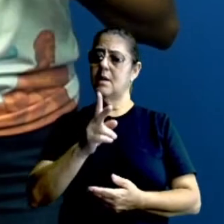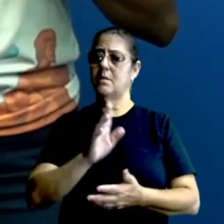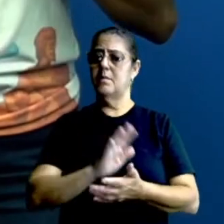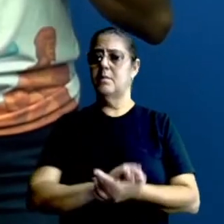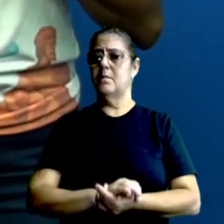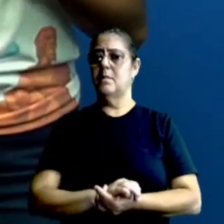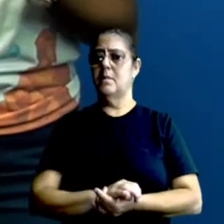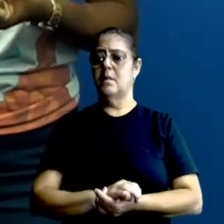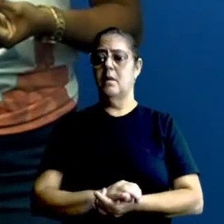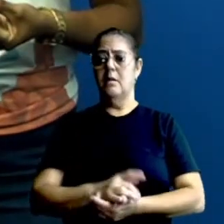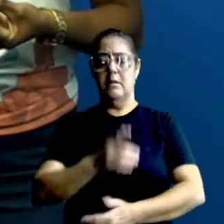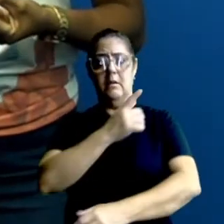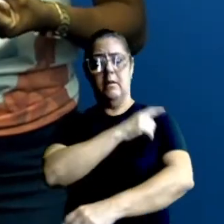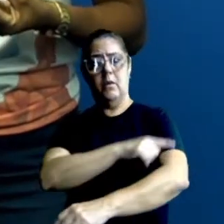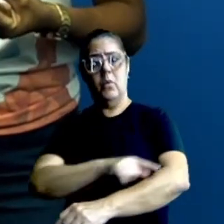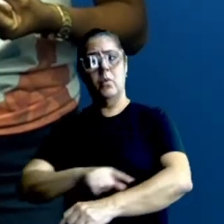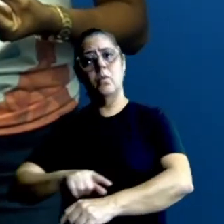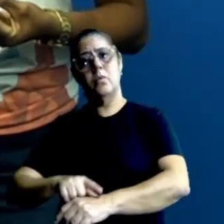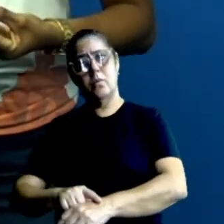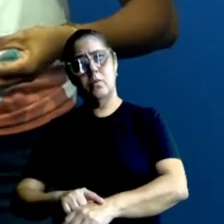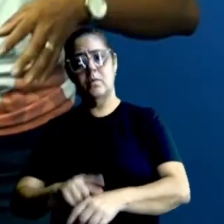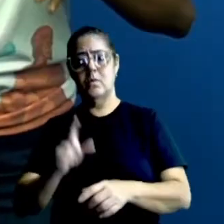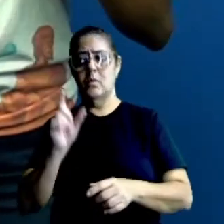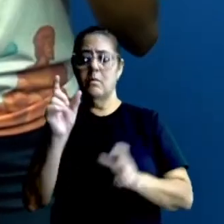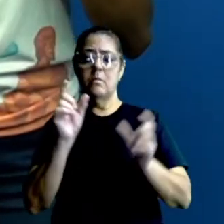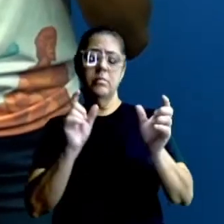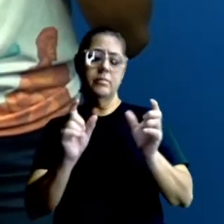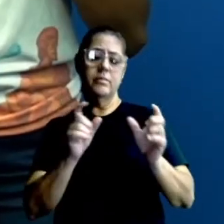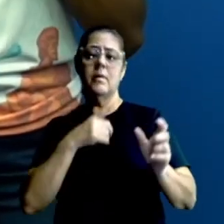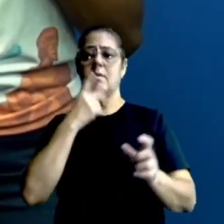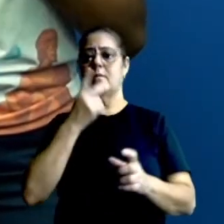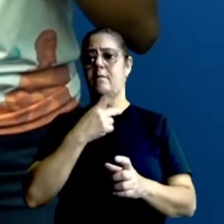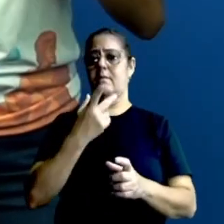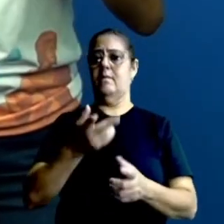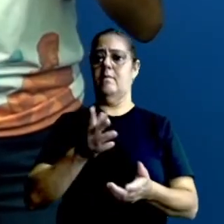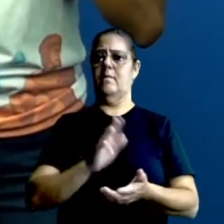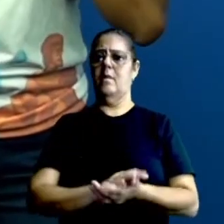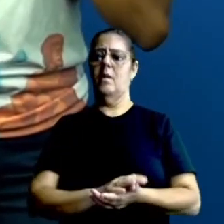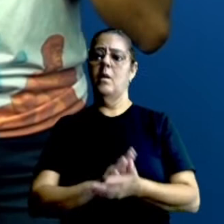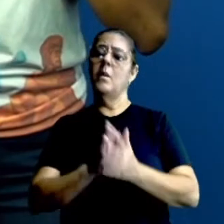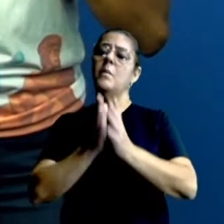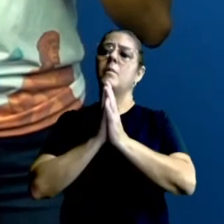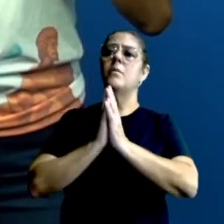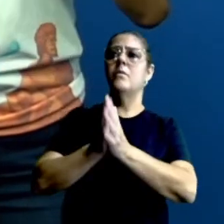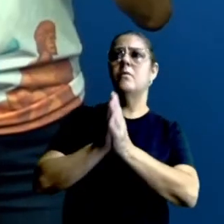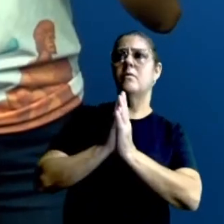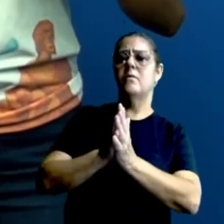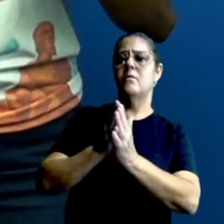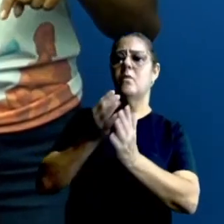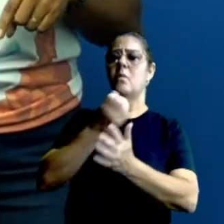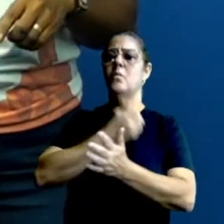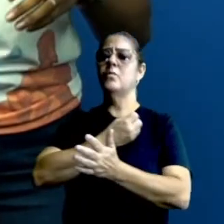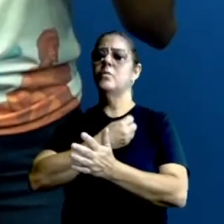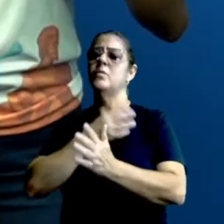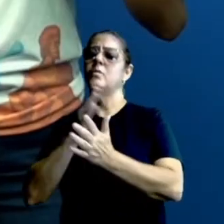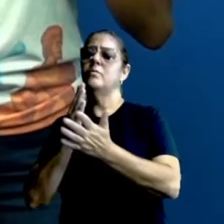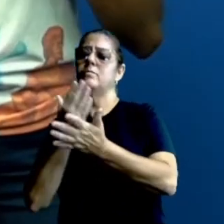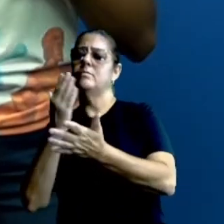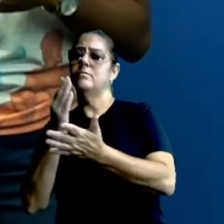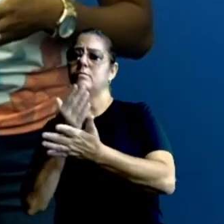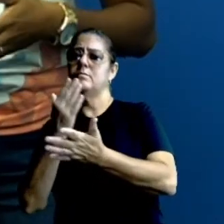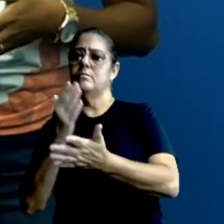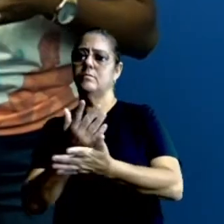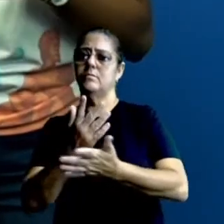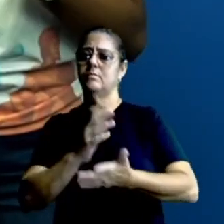de polidez você já de educação certo e Então qual é a página por favor e inglês você que fala